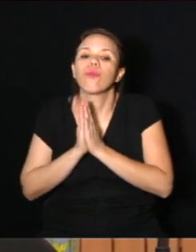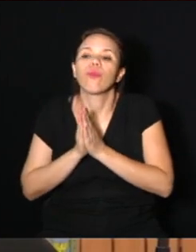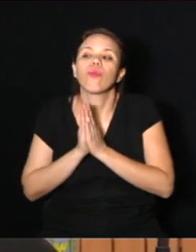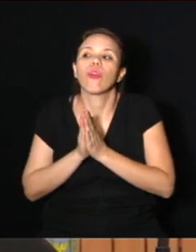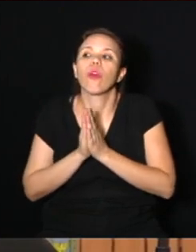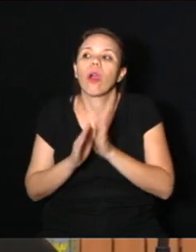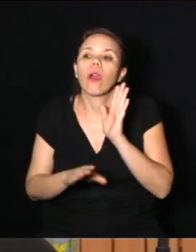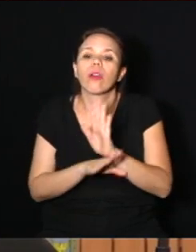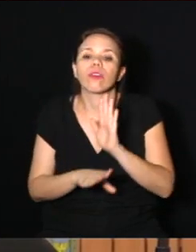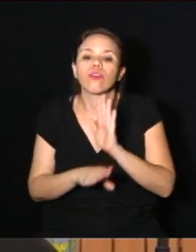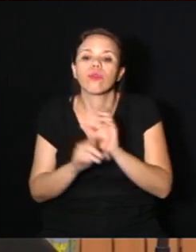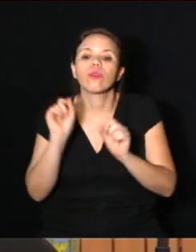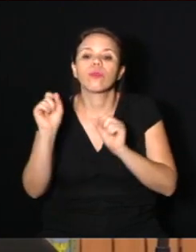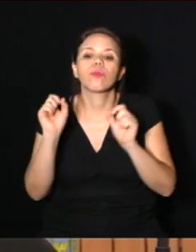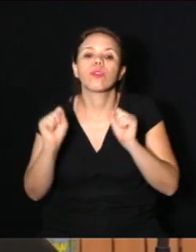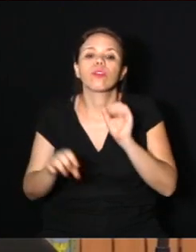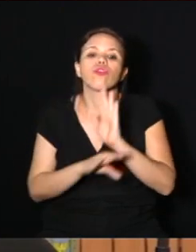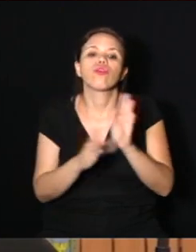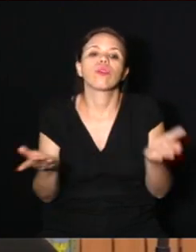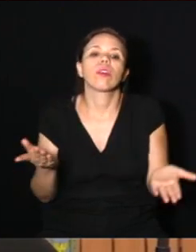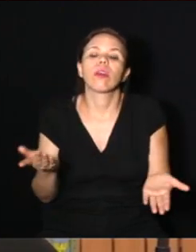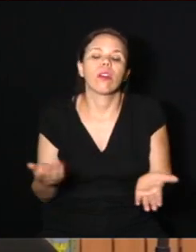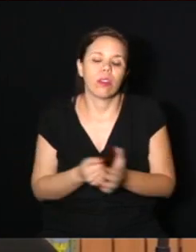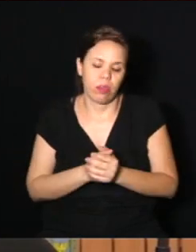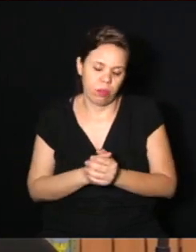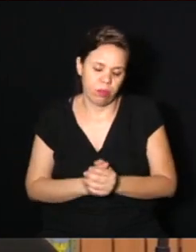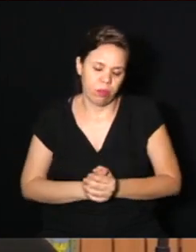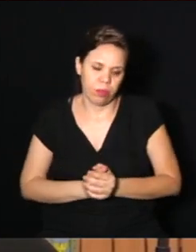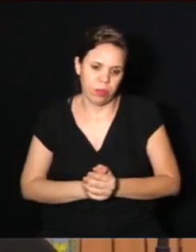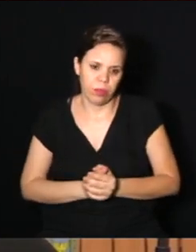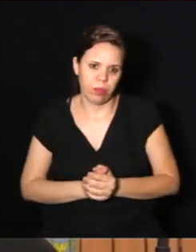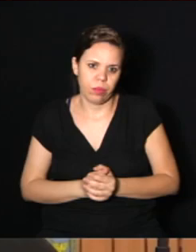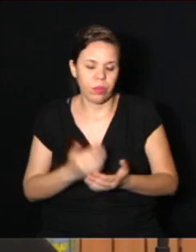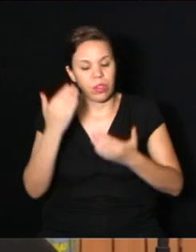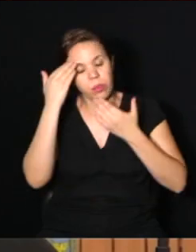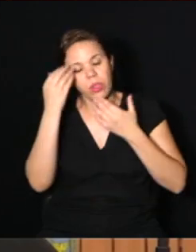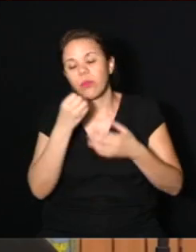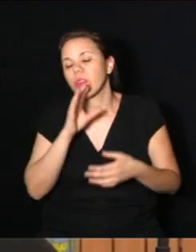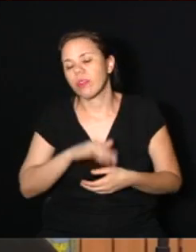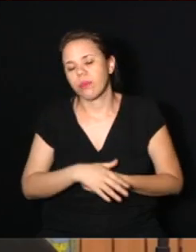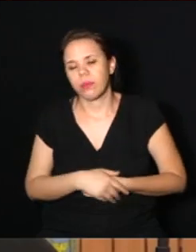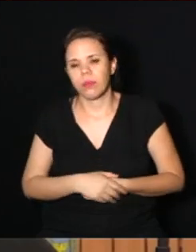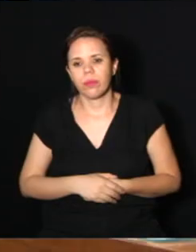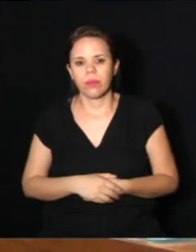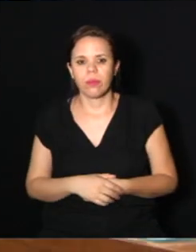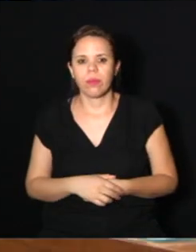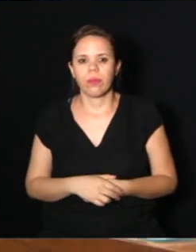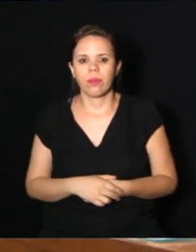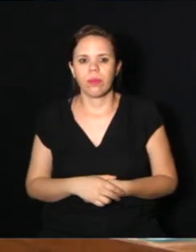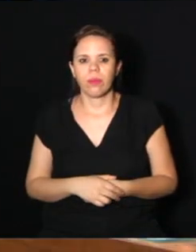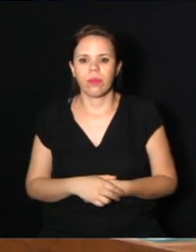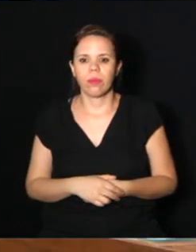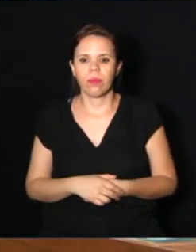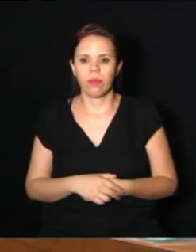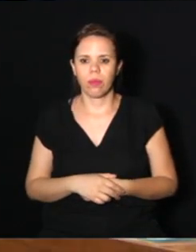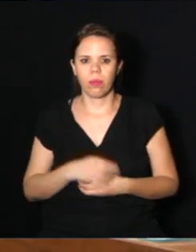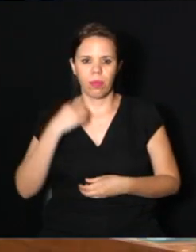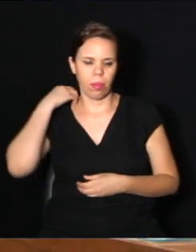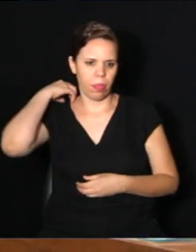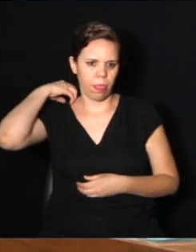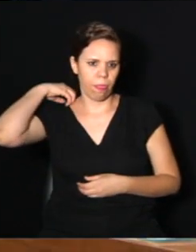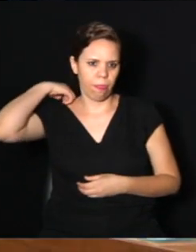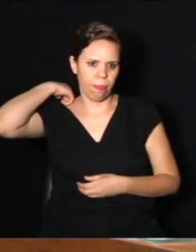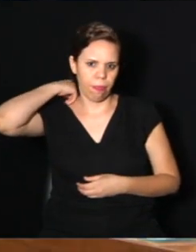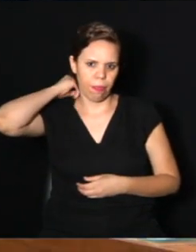encarecidamente a quem nos possa ajudar nesse sentido. Muito obrigado, uma boa tarde. Bem,